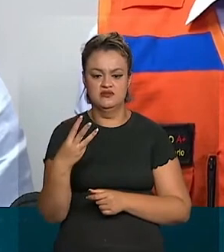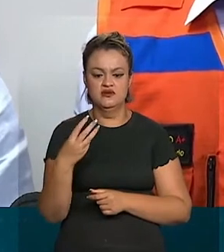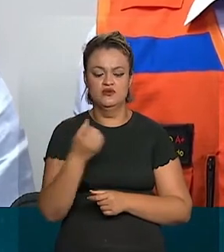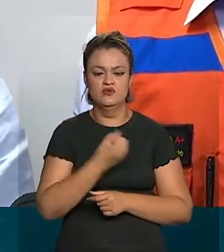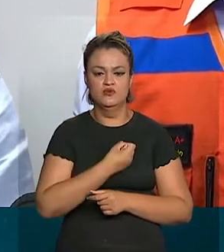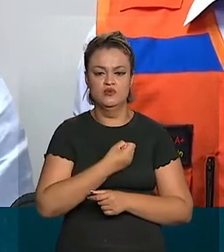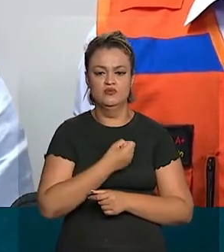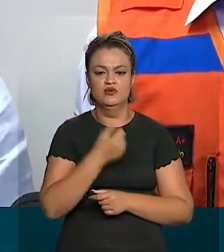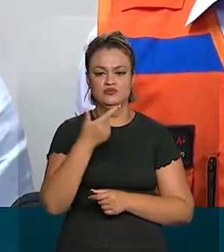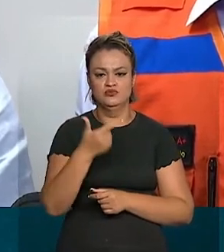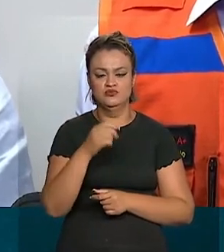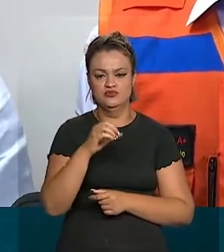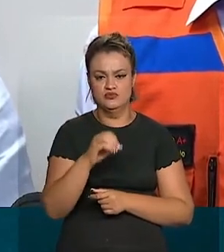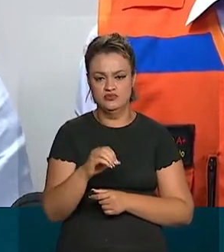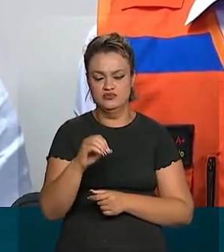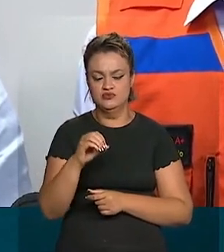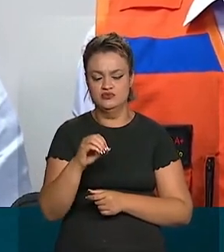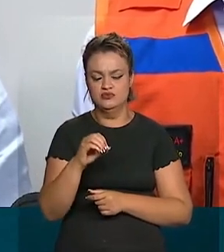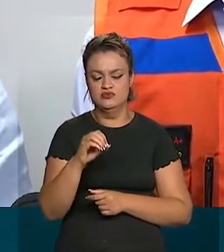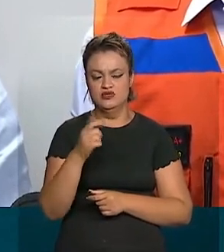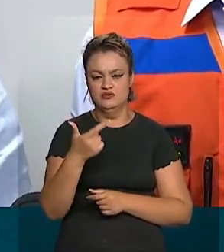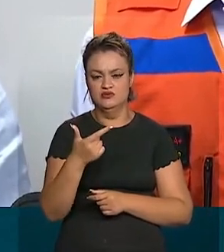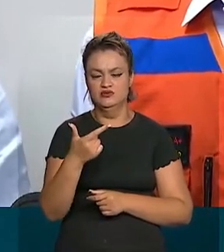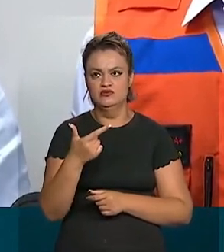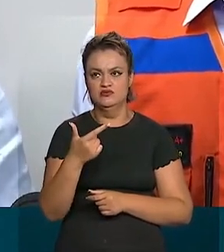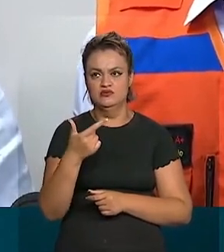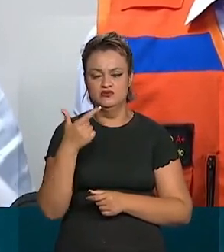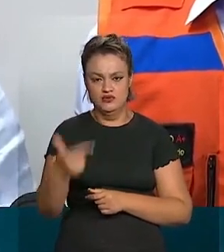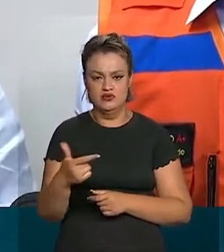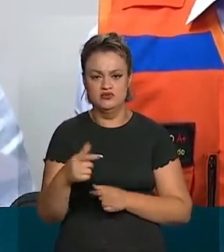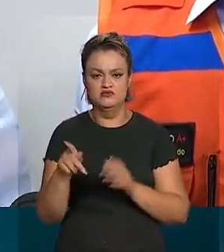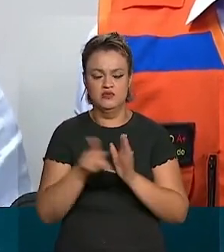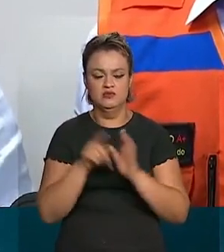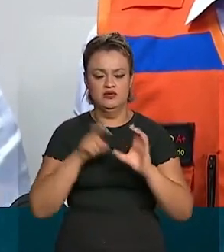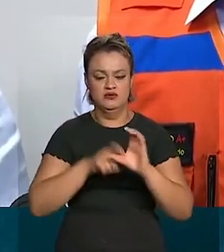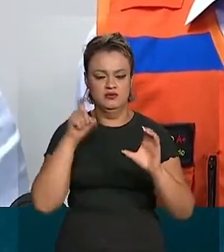202 da Independência e 135 anos da República.